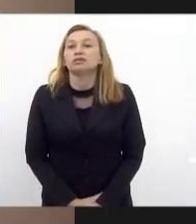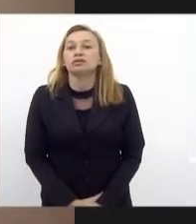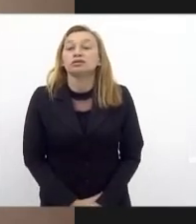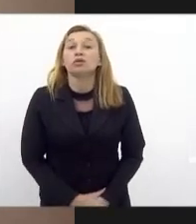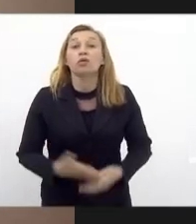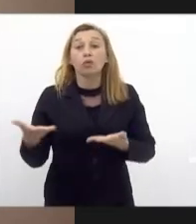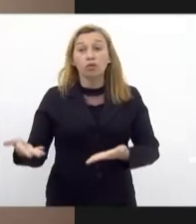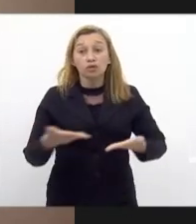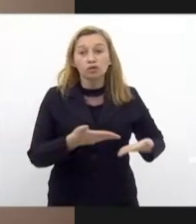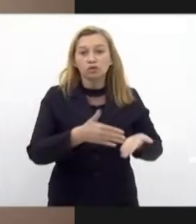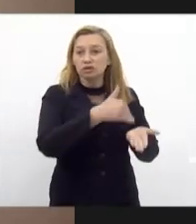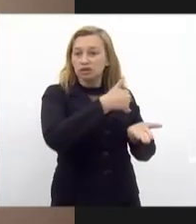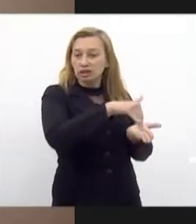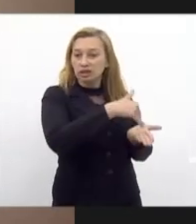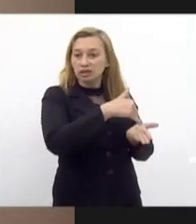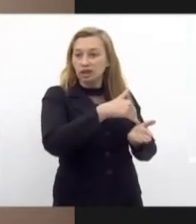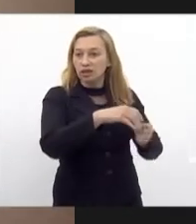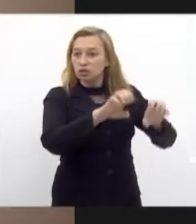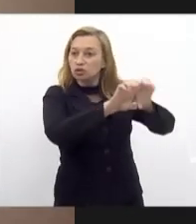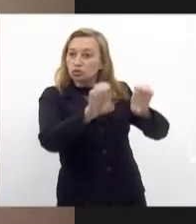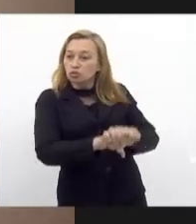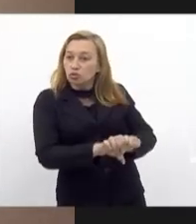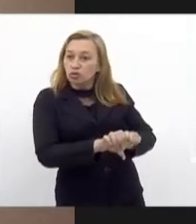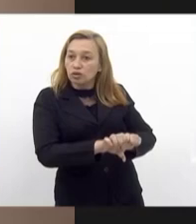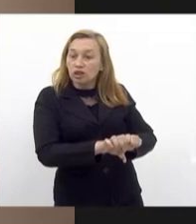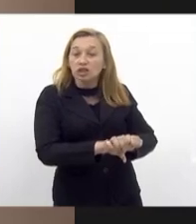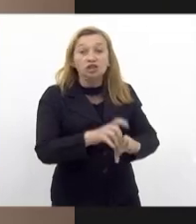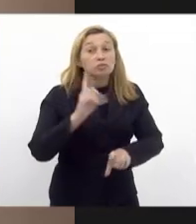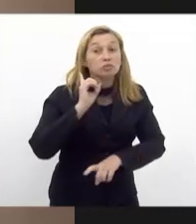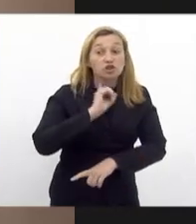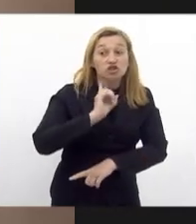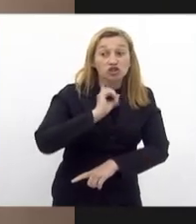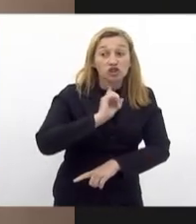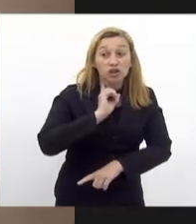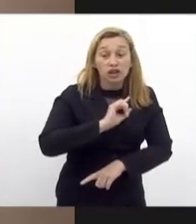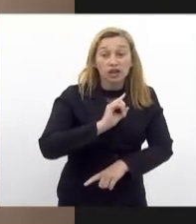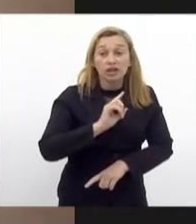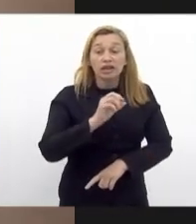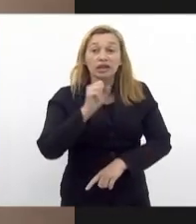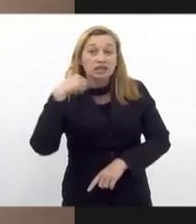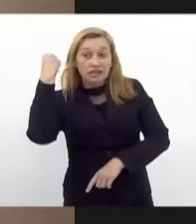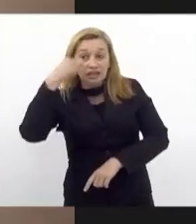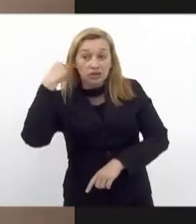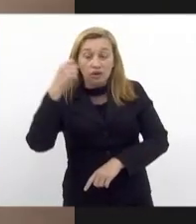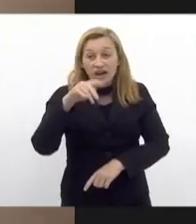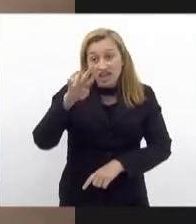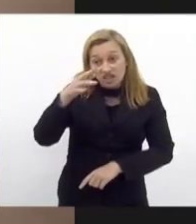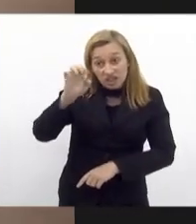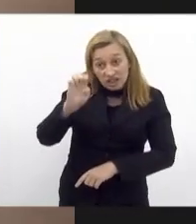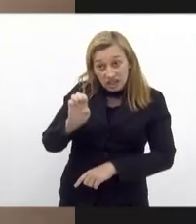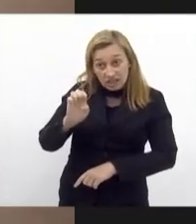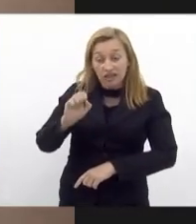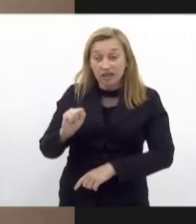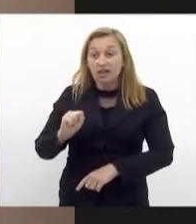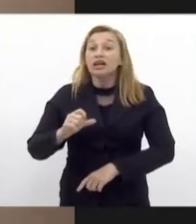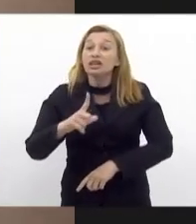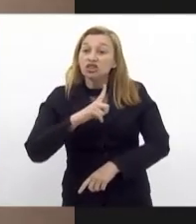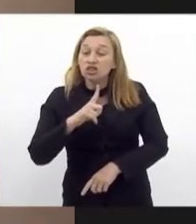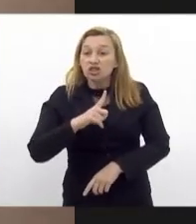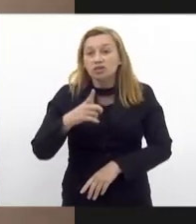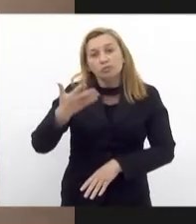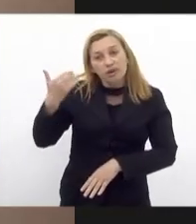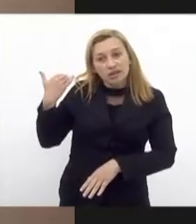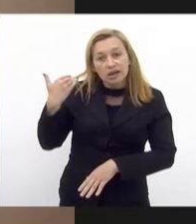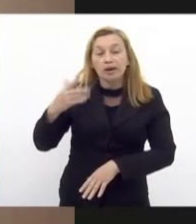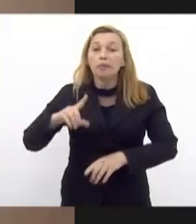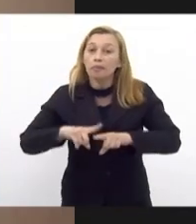convidando o secretário de Infraestrutura e Mobilidade de Minas Gerais, porque o senador Anastasia tinha, na época, ele continua com interesse